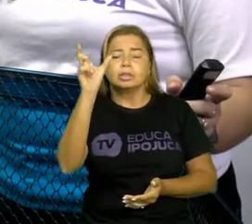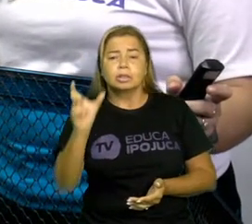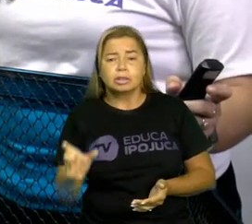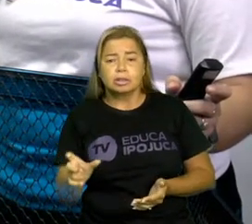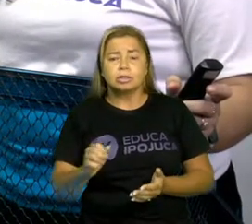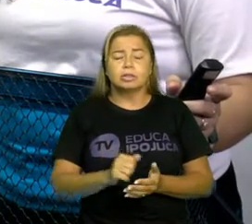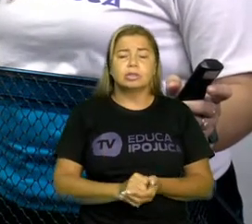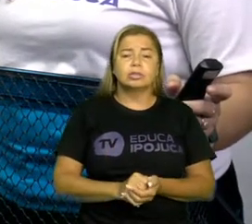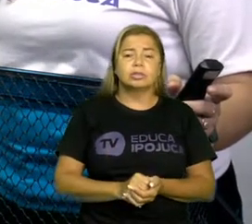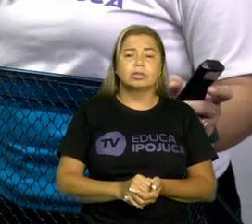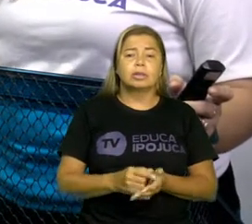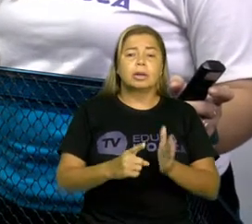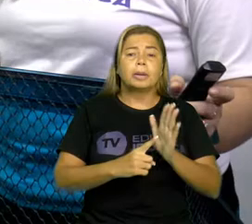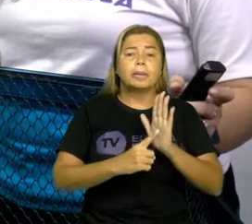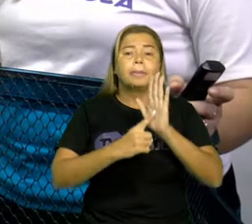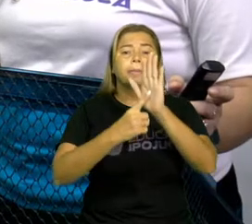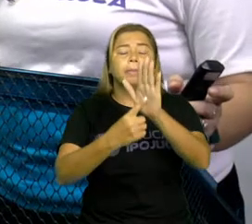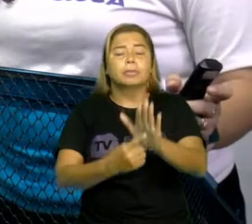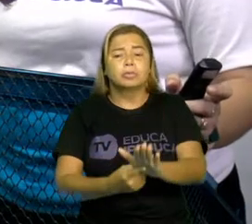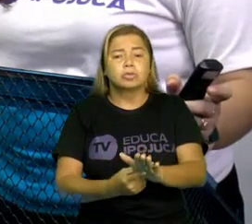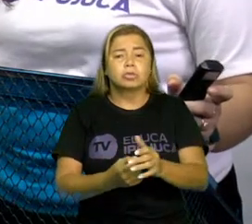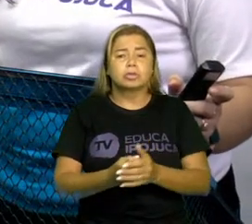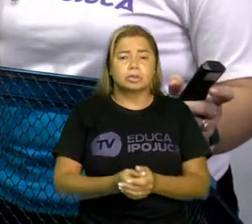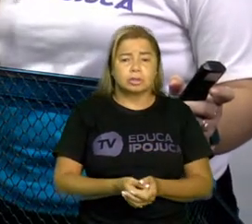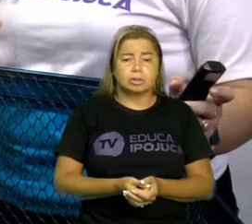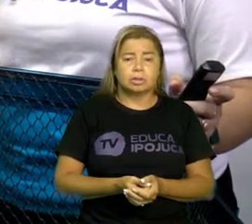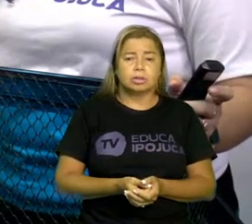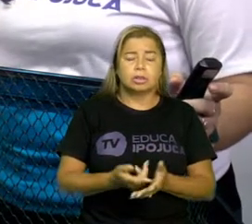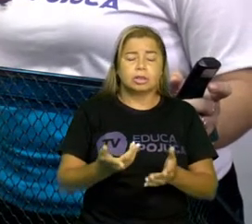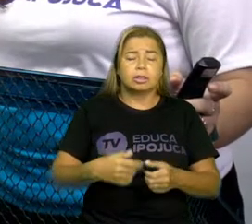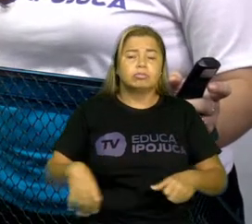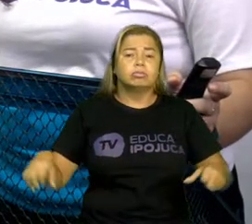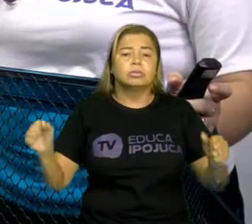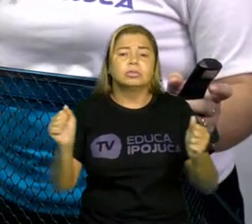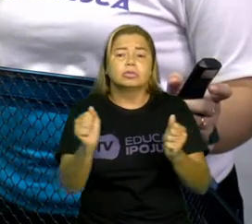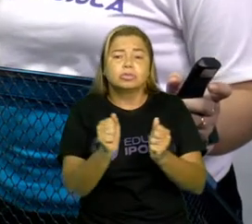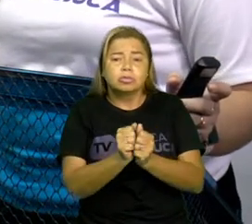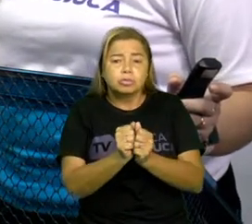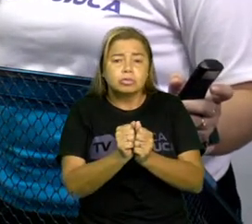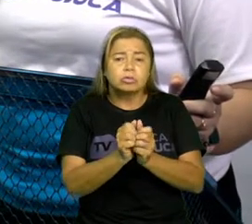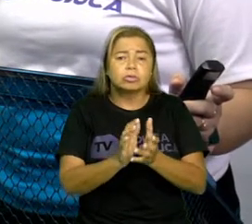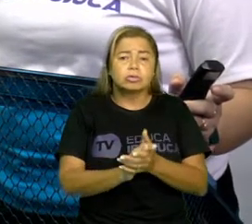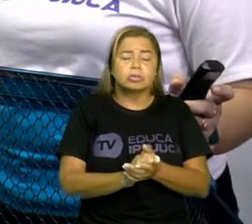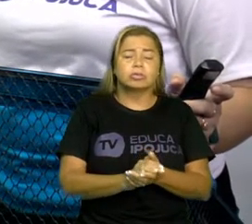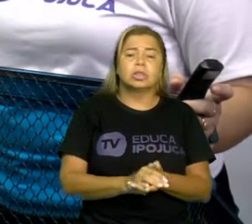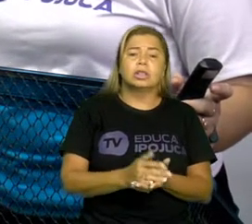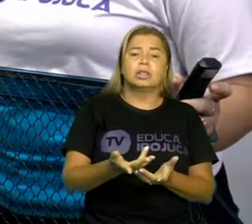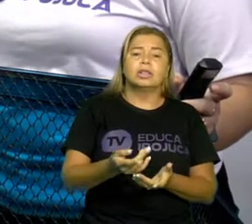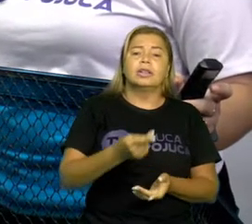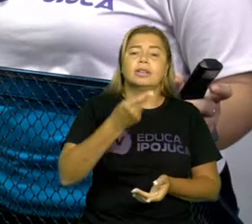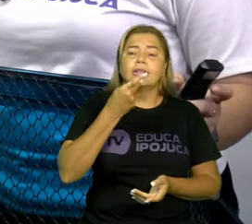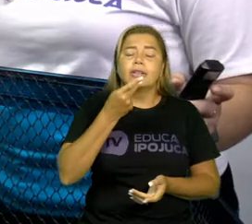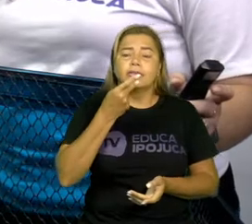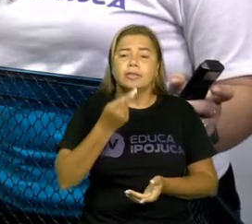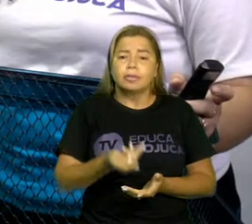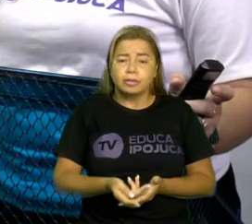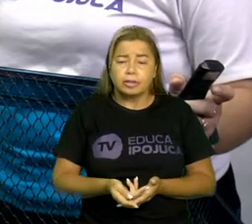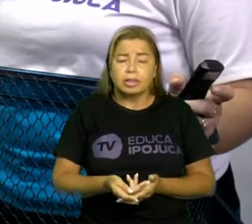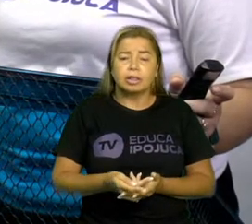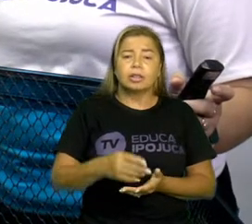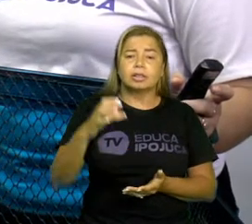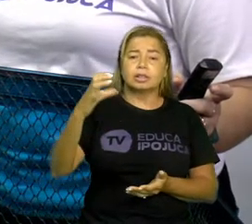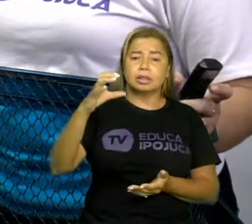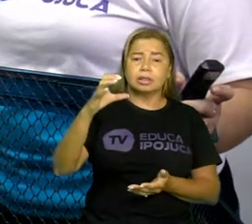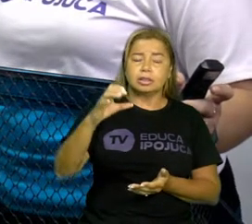mostrando aí através da diferença, ou melhor, da junção entre o discurso científico e o